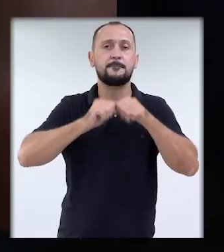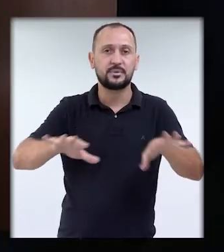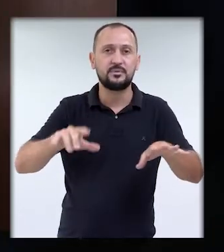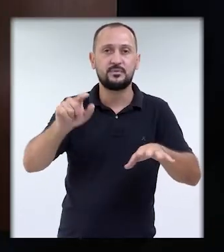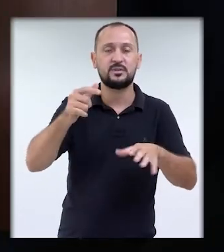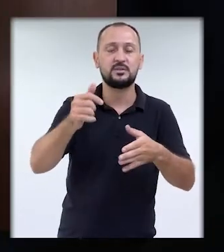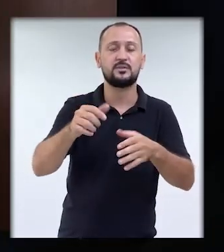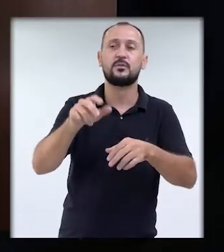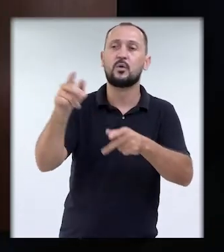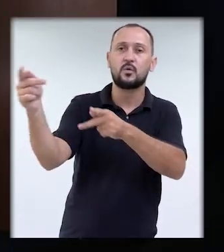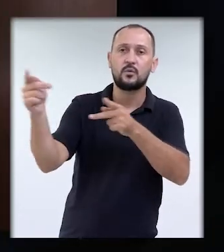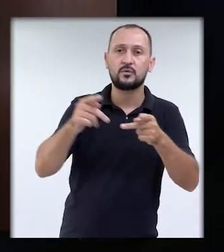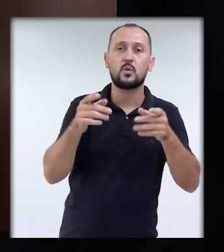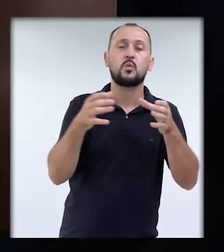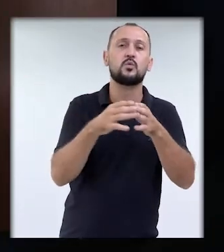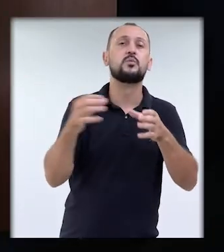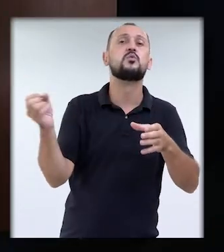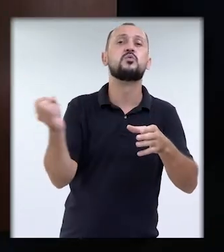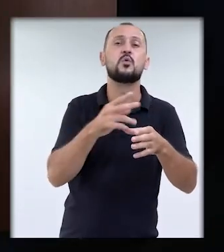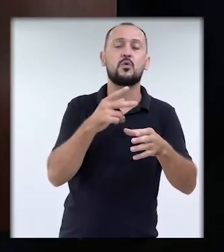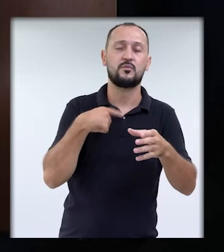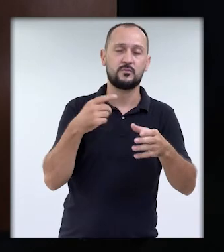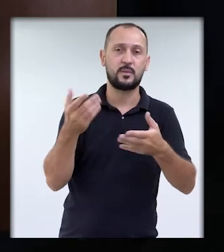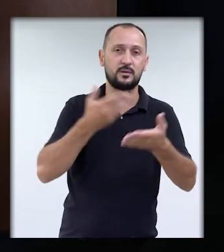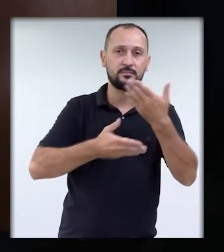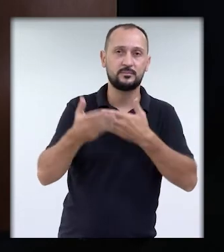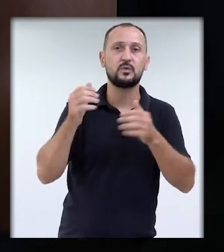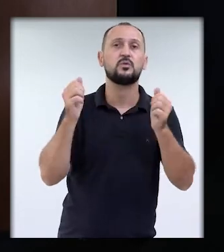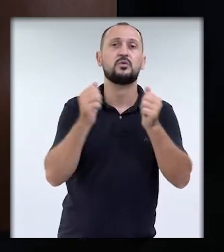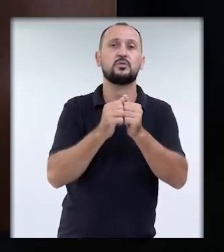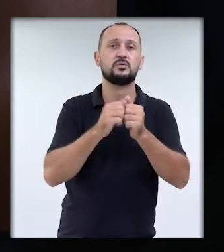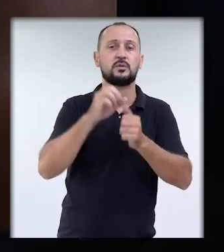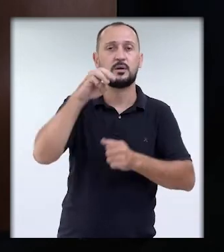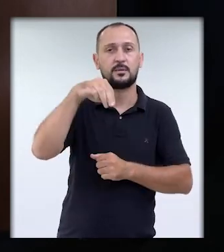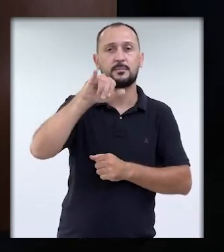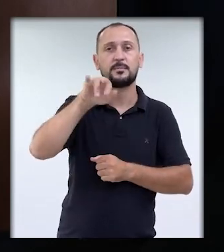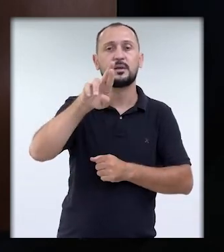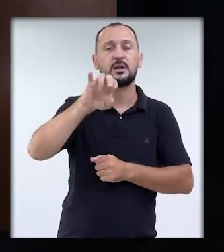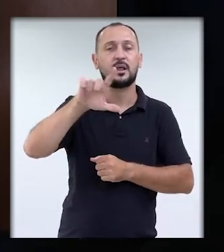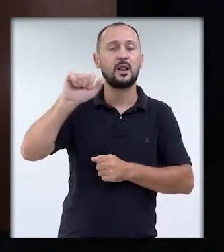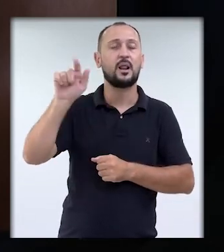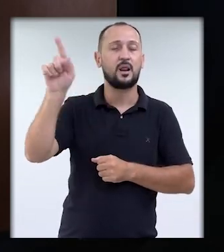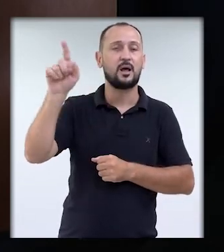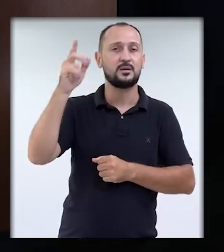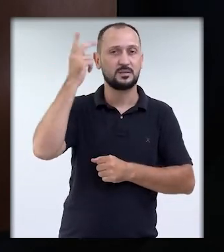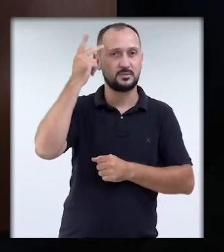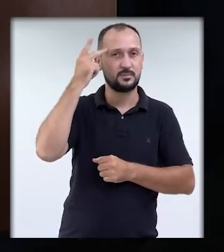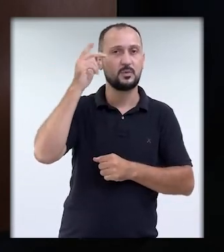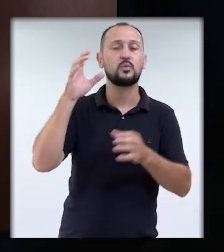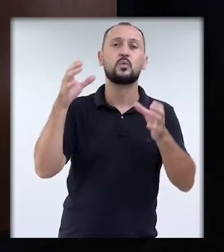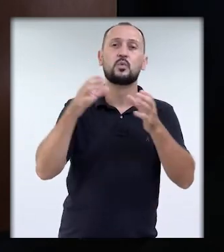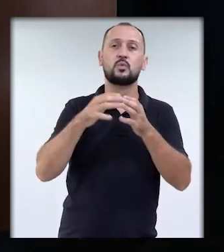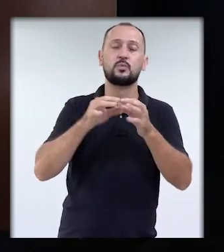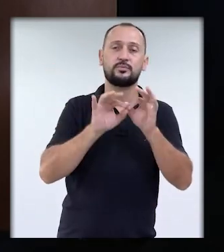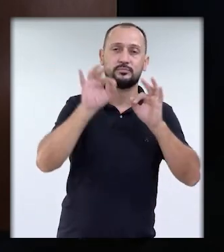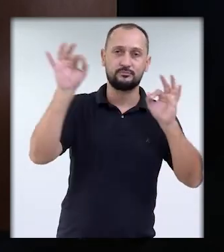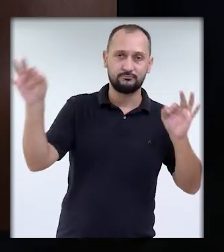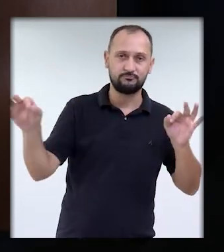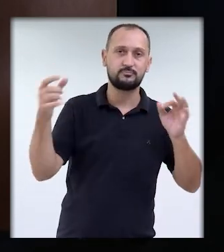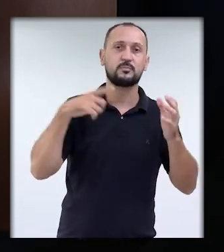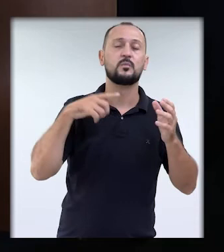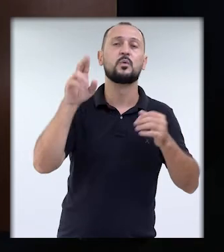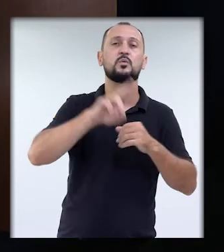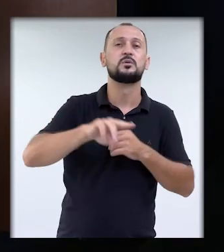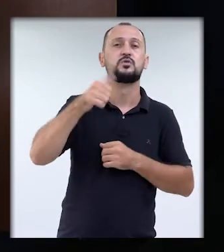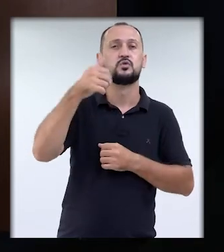também convidada para facilitar um novo grupo, em parceria com a arteterapeuta Mirella Rolim, de São Paulo, em formato remoto,